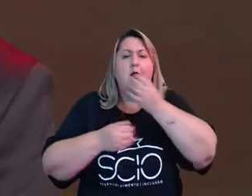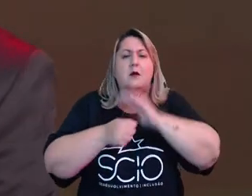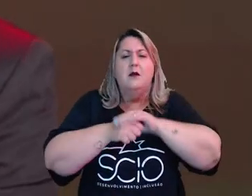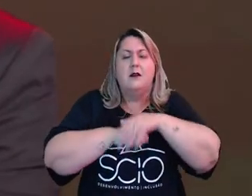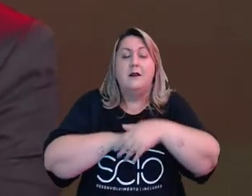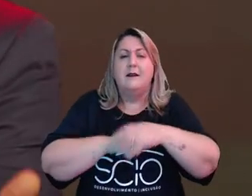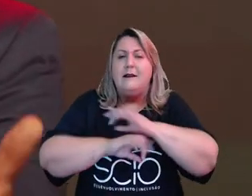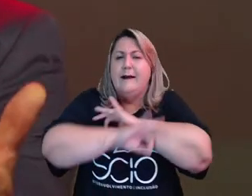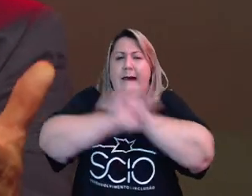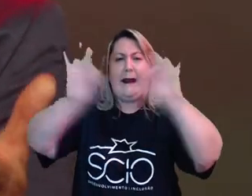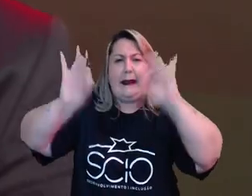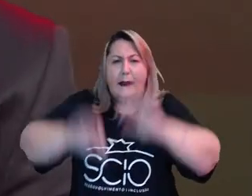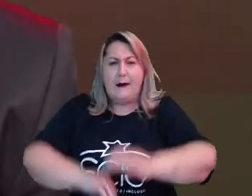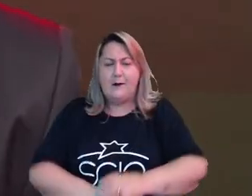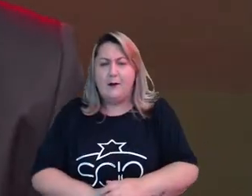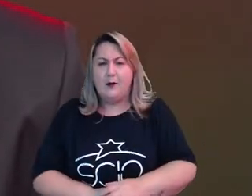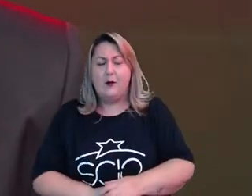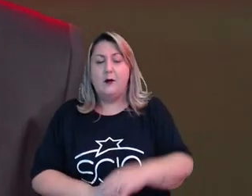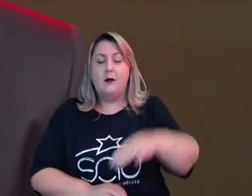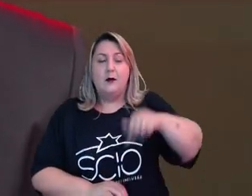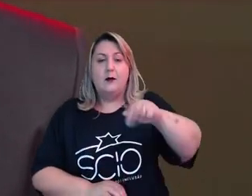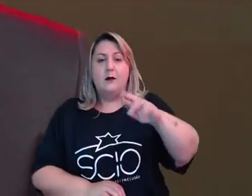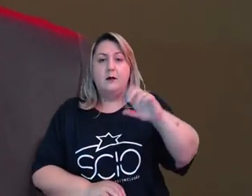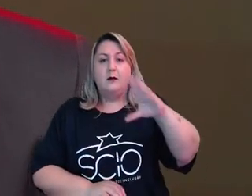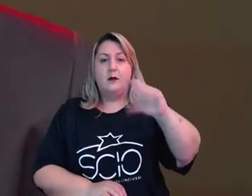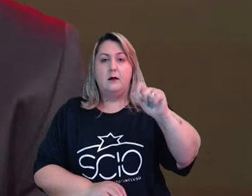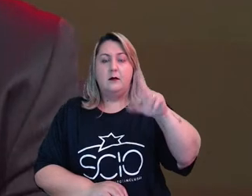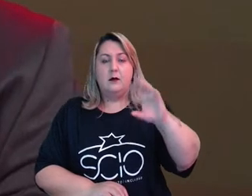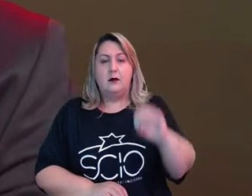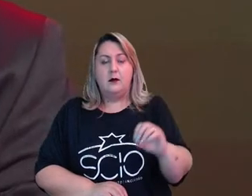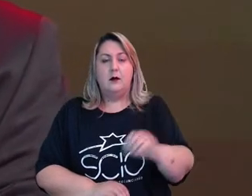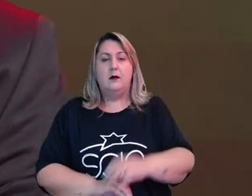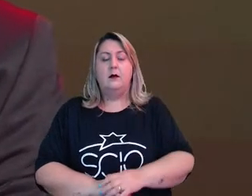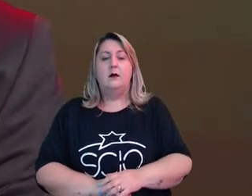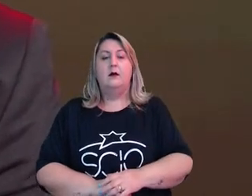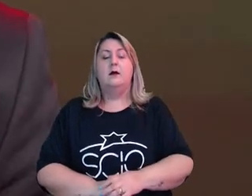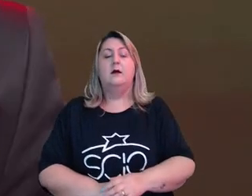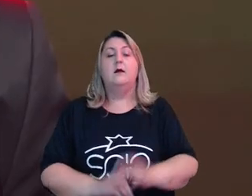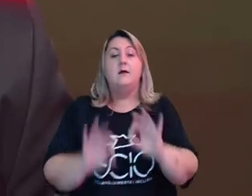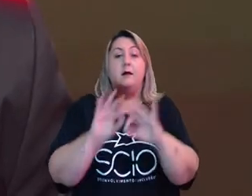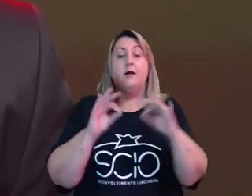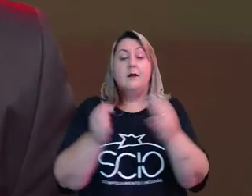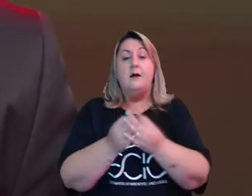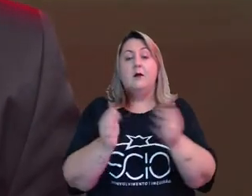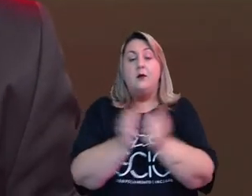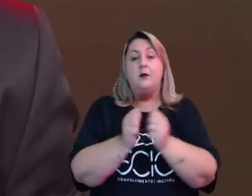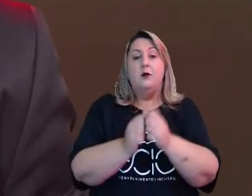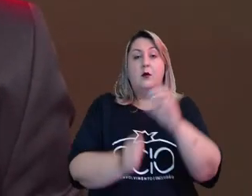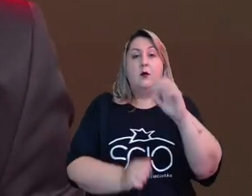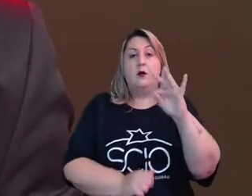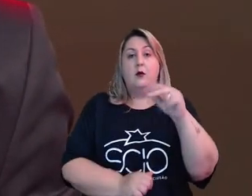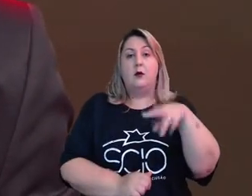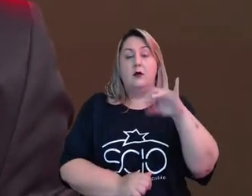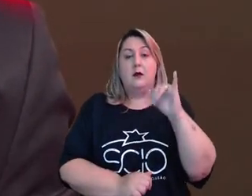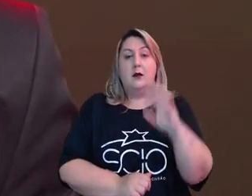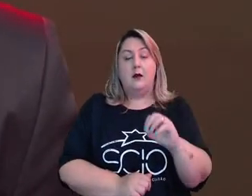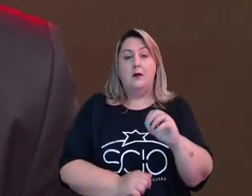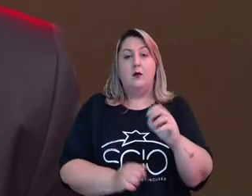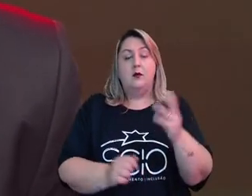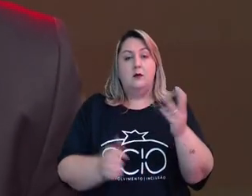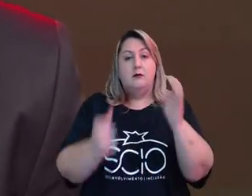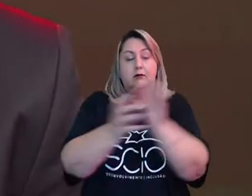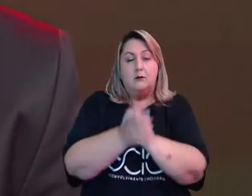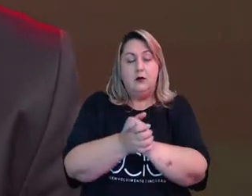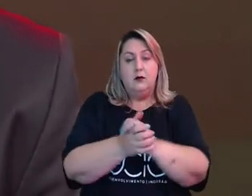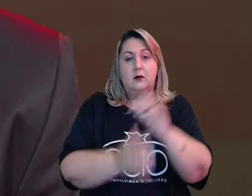Suco, tá incrível aqui, o Marcelo Macatuba, é isso aí, Marcelão tá com a família, o Thales está em Matão em casa com a